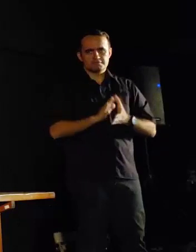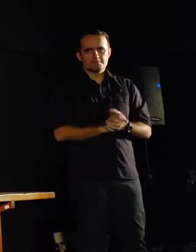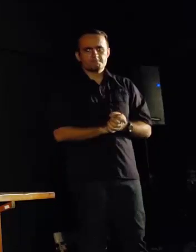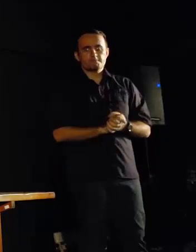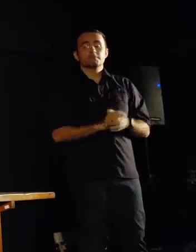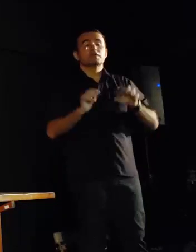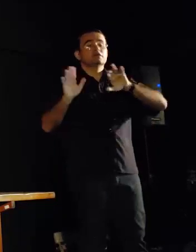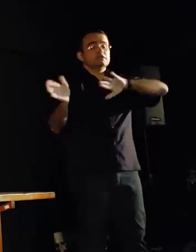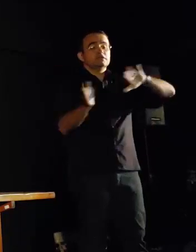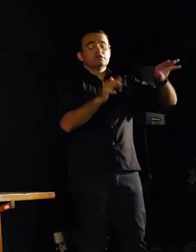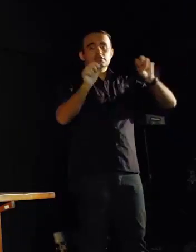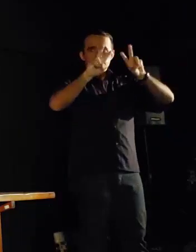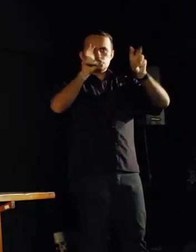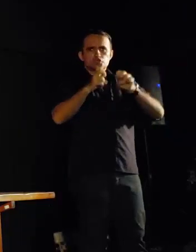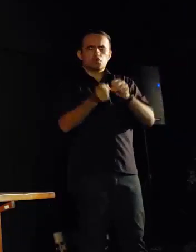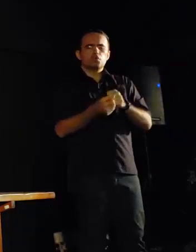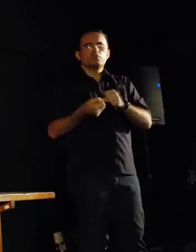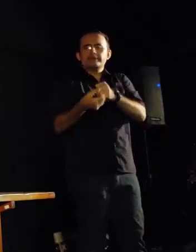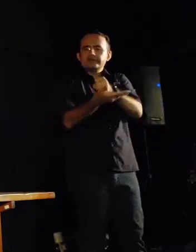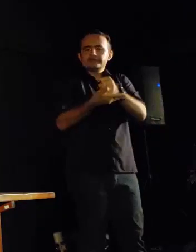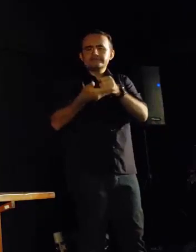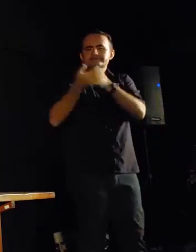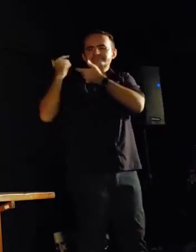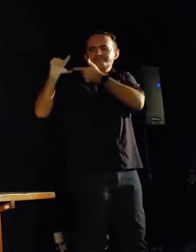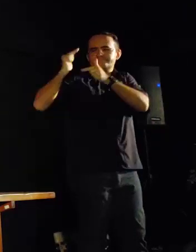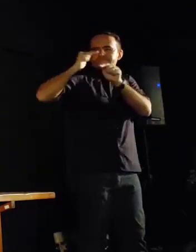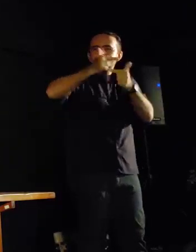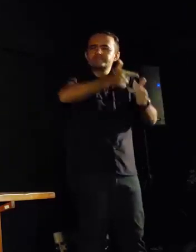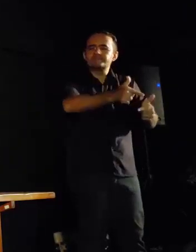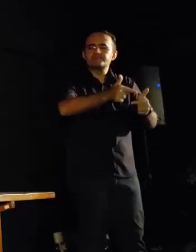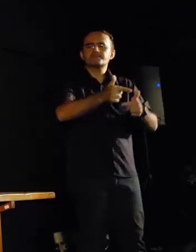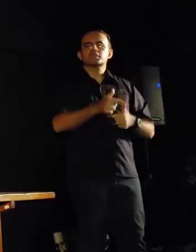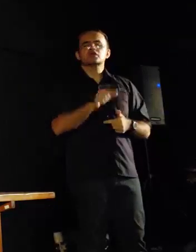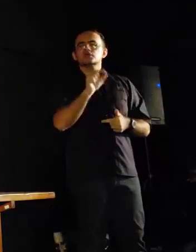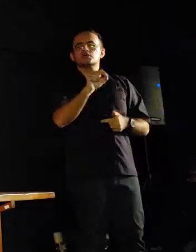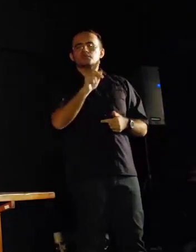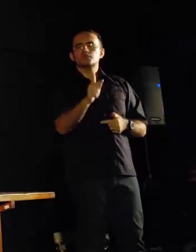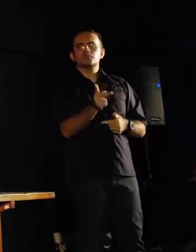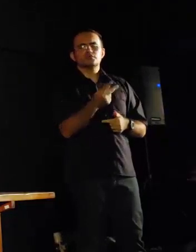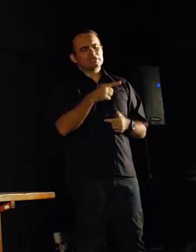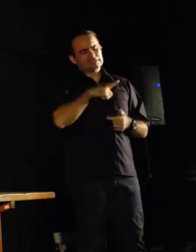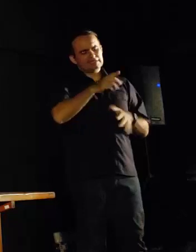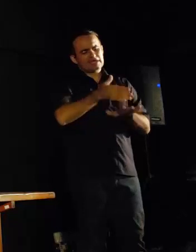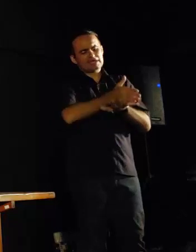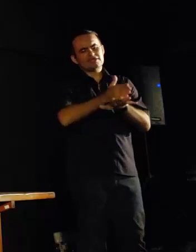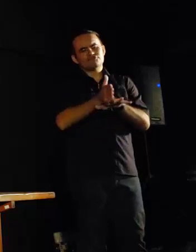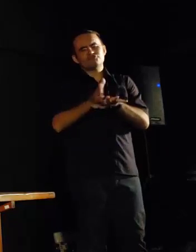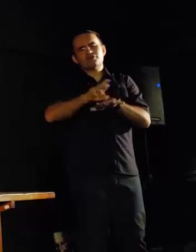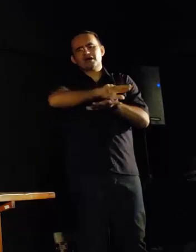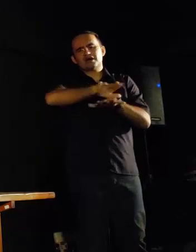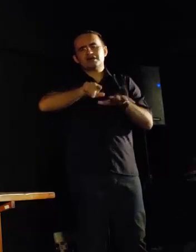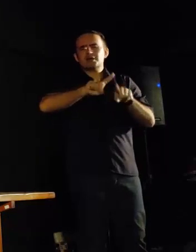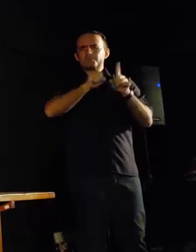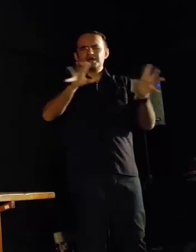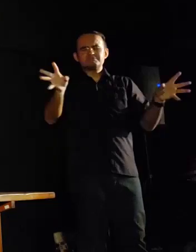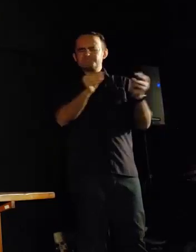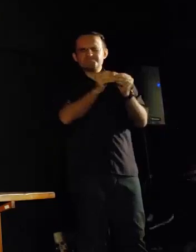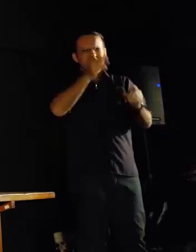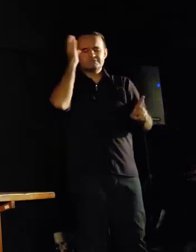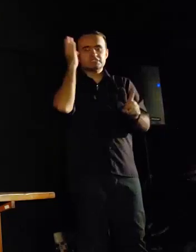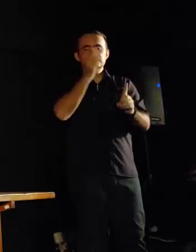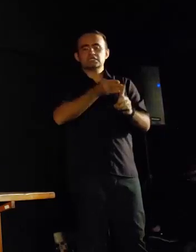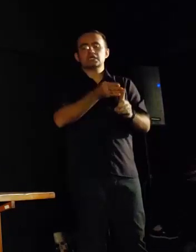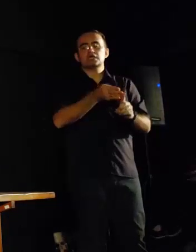Sobre a questão do fundamentalismo, eu diria, teria várias maneiras de discutir isso, mas talvez uma maneira, sei lá, um pouco